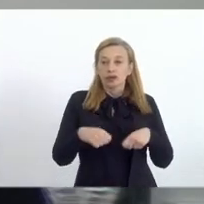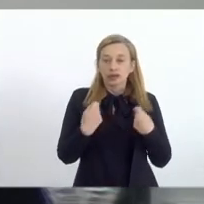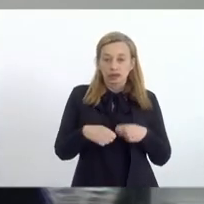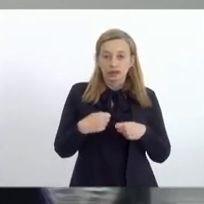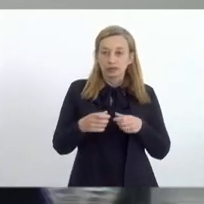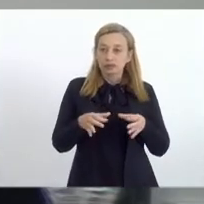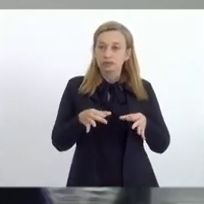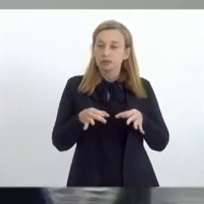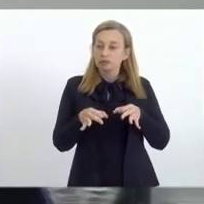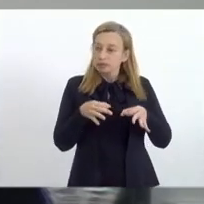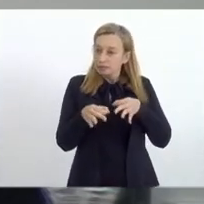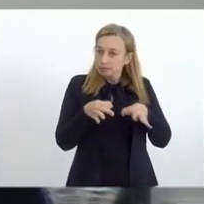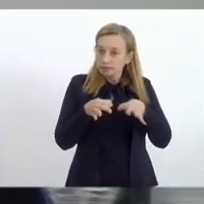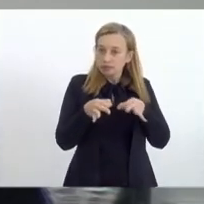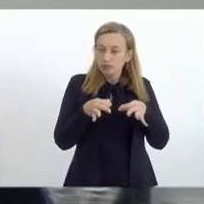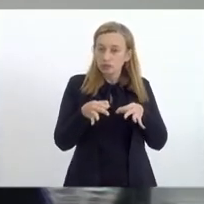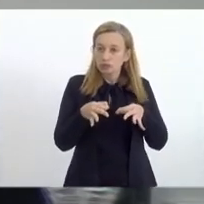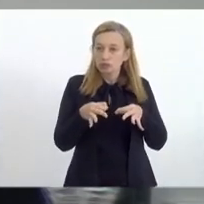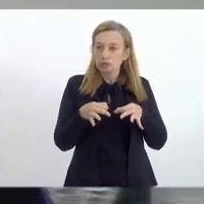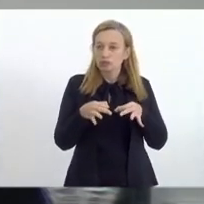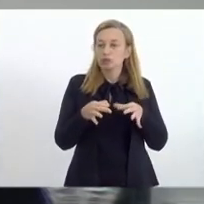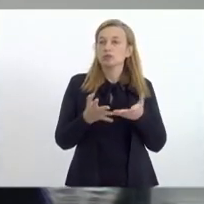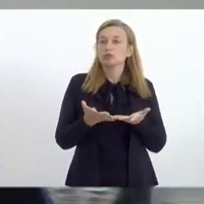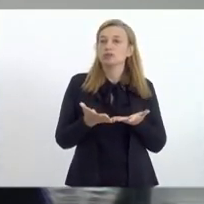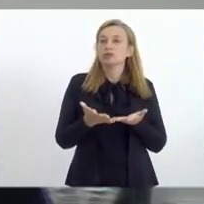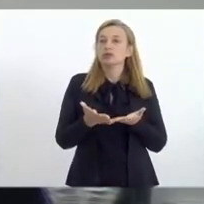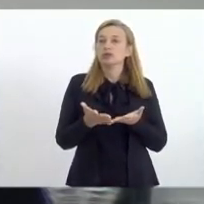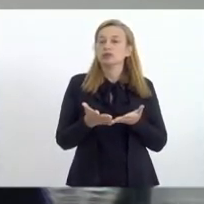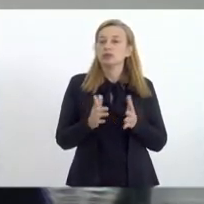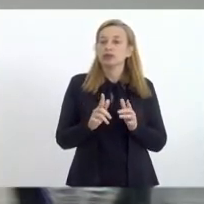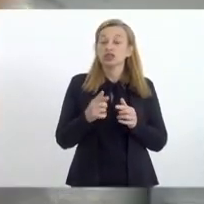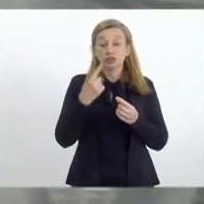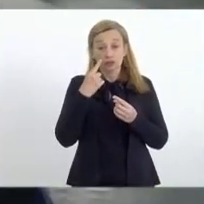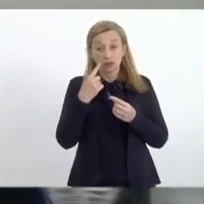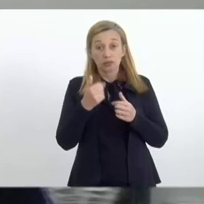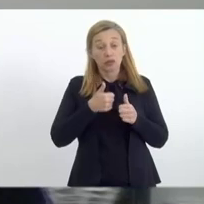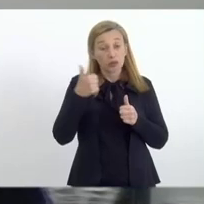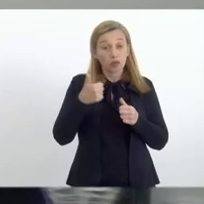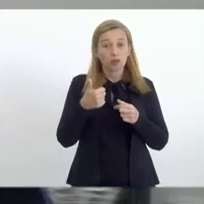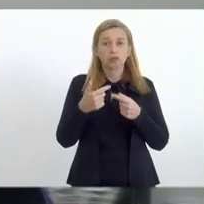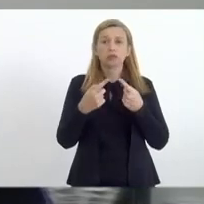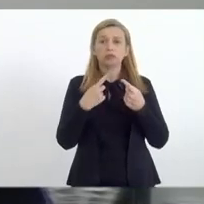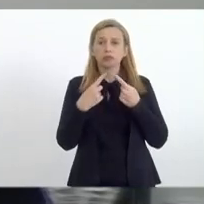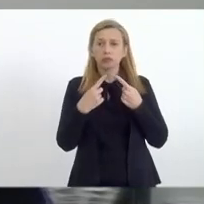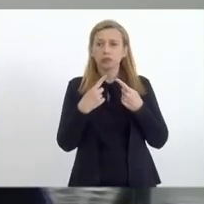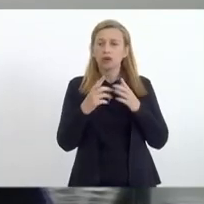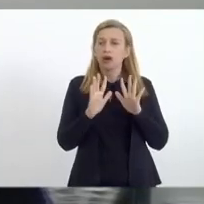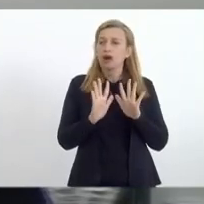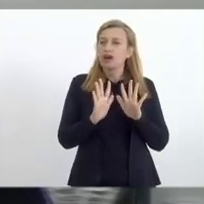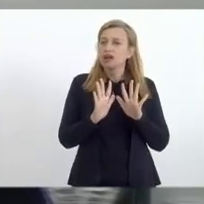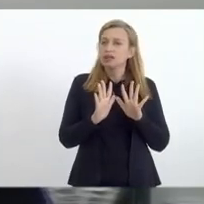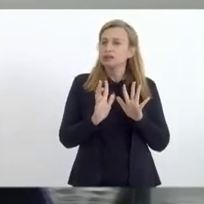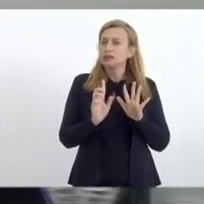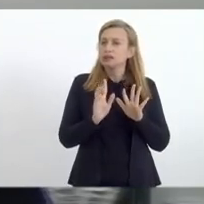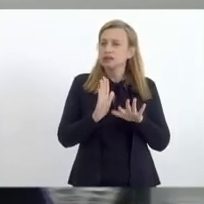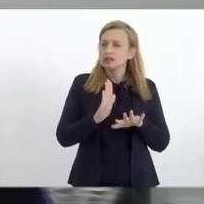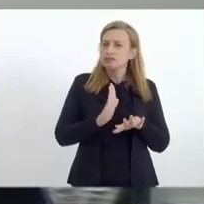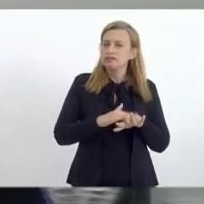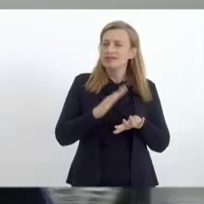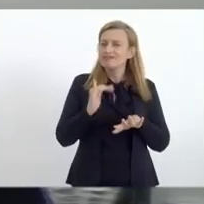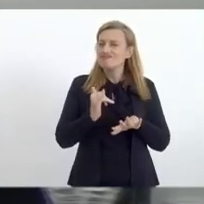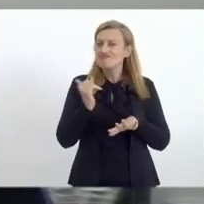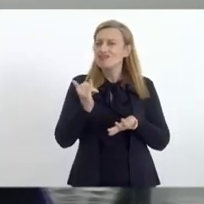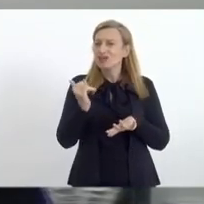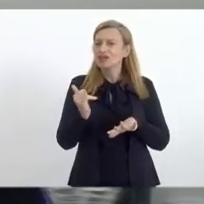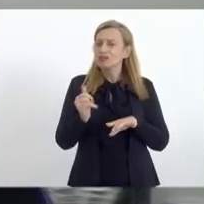alinhar, né, para que a gente não se atenha talvez a uma discussão que ela não seja a mais importante,